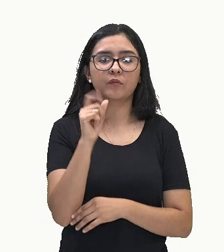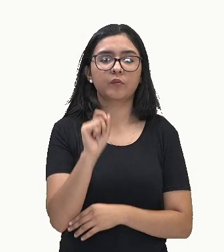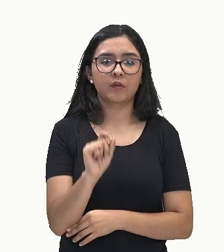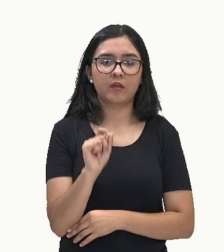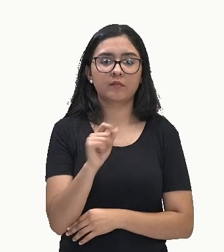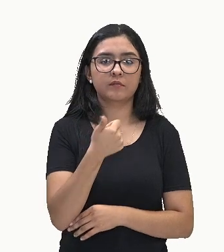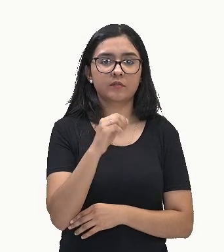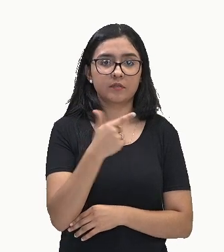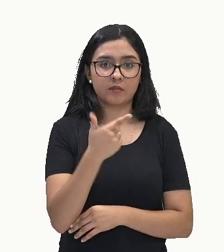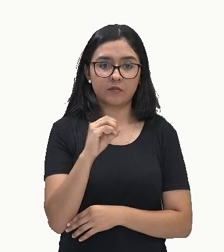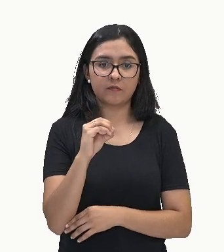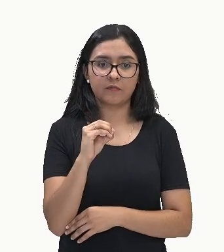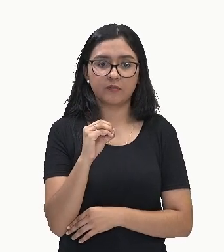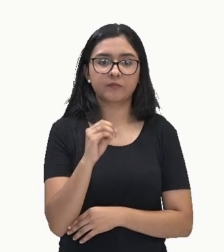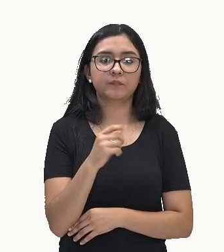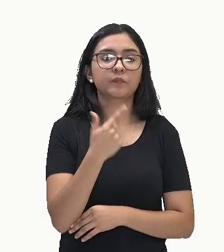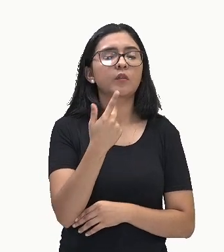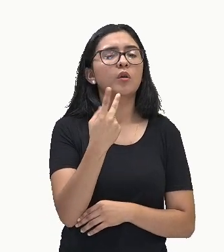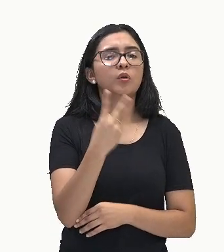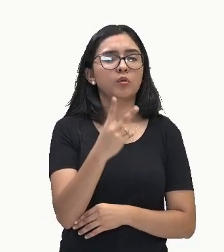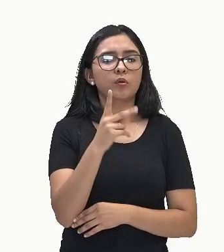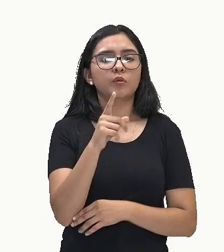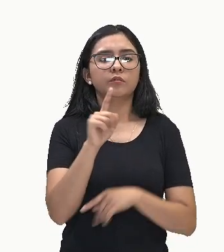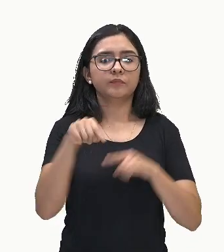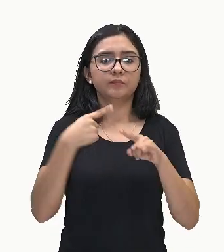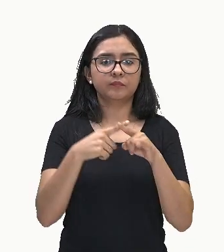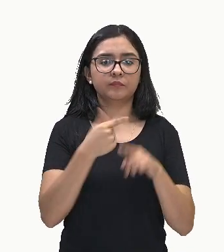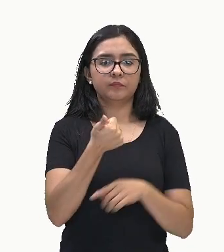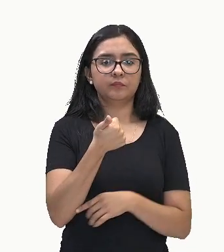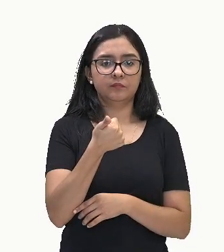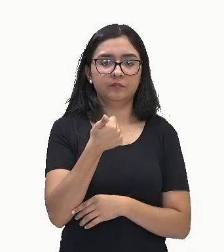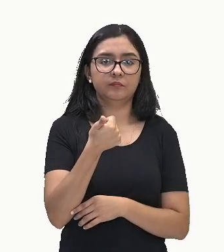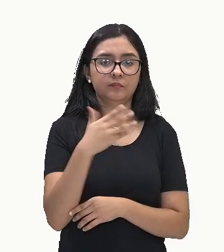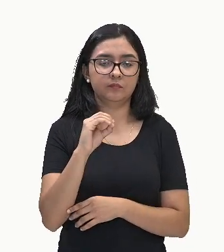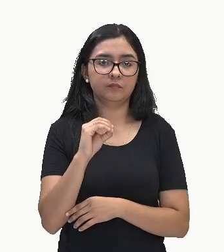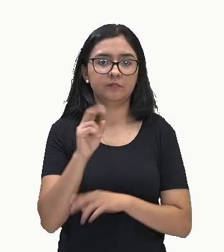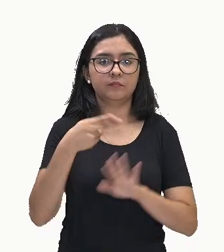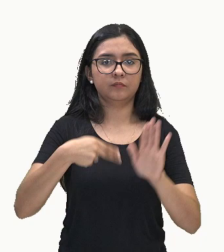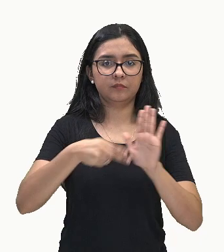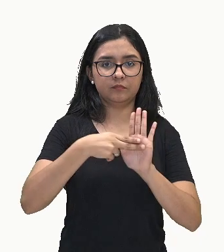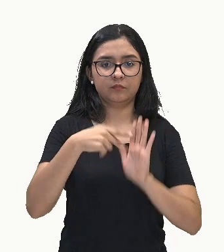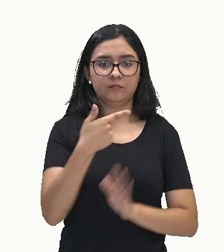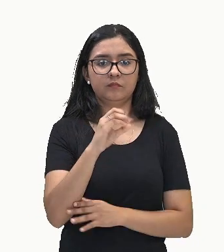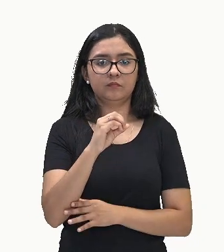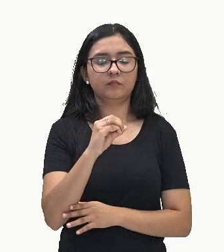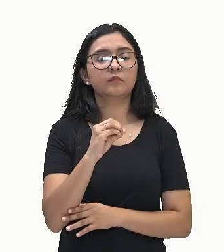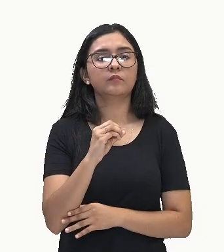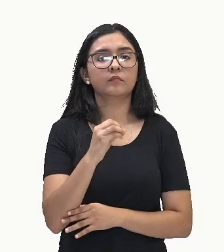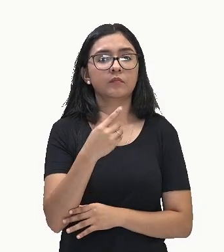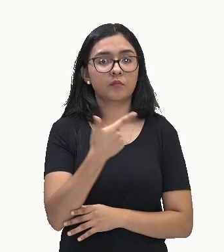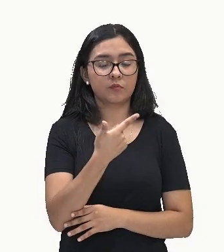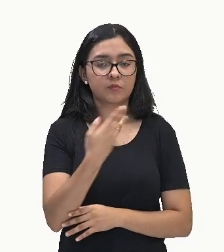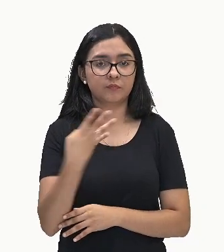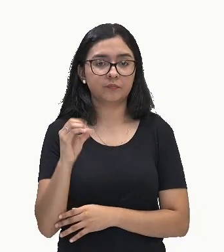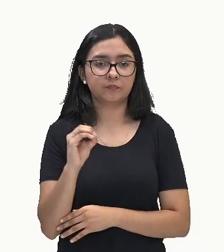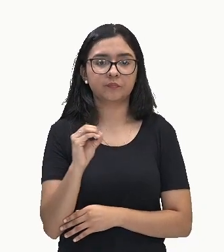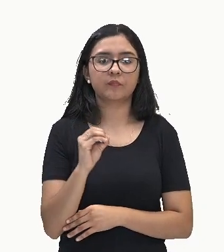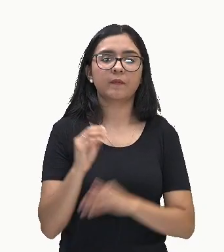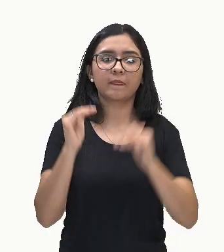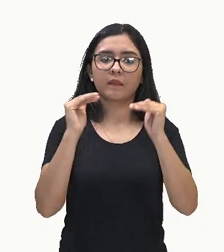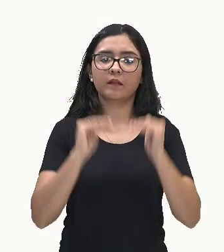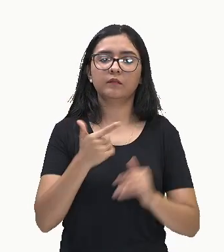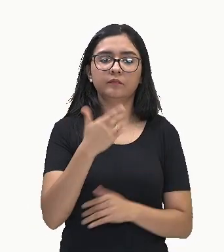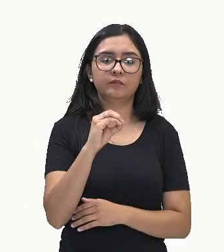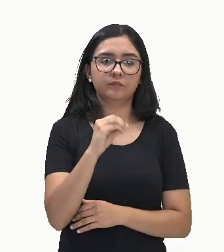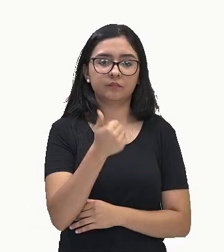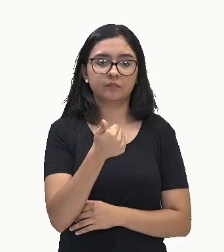120 2 x 120 240 em 2014 2014 foi vendido